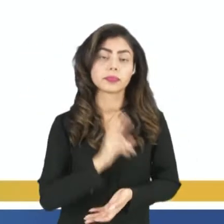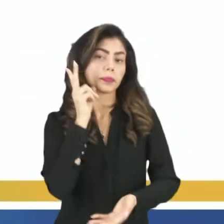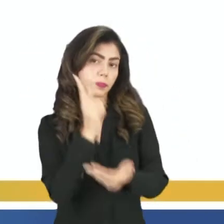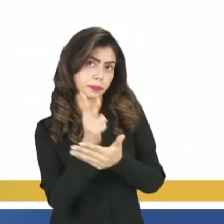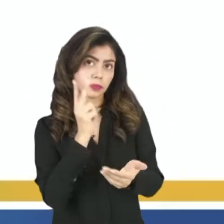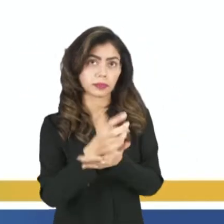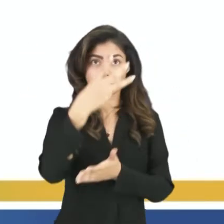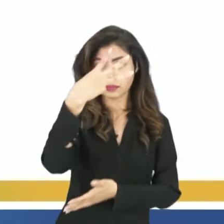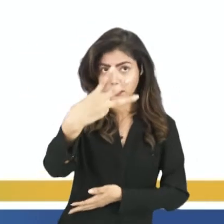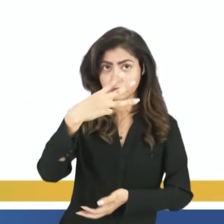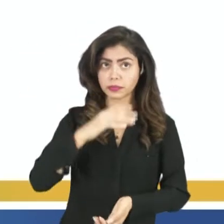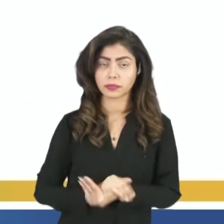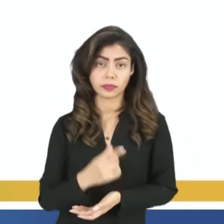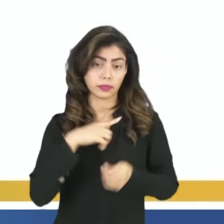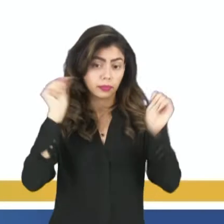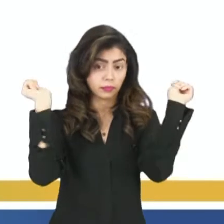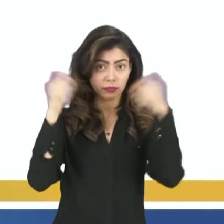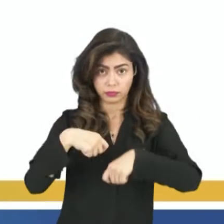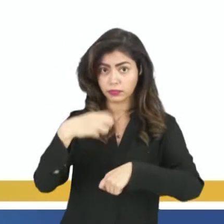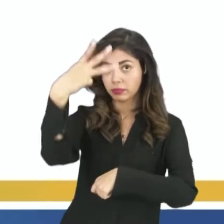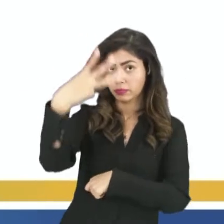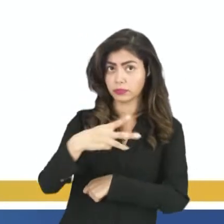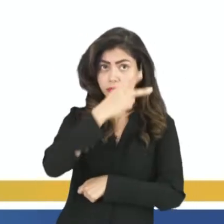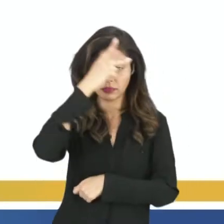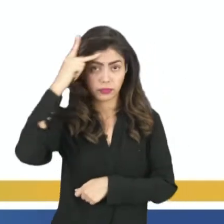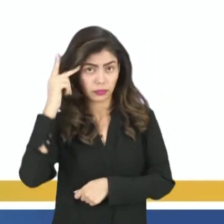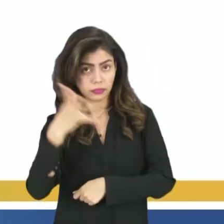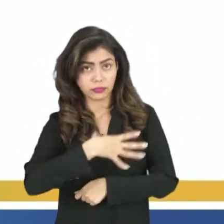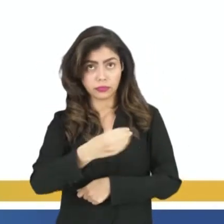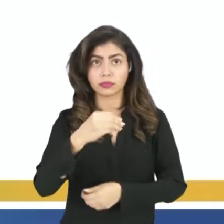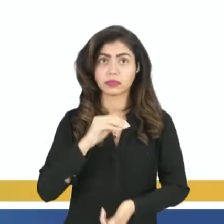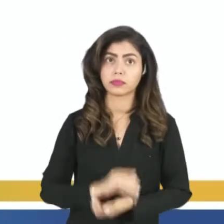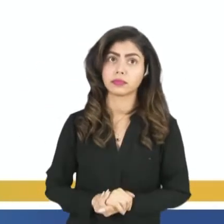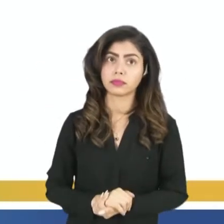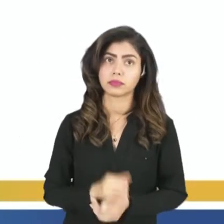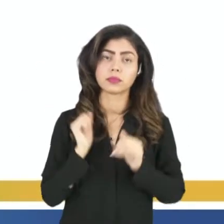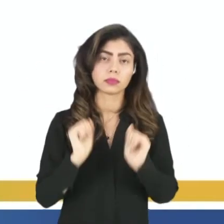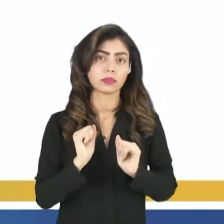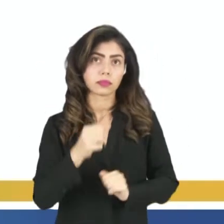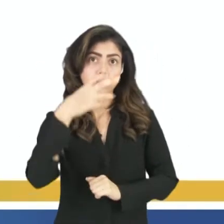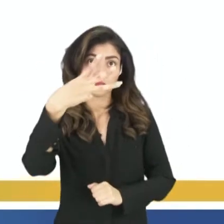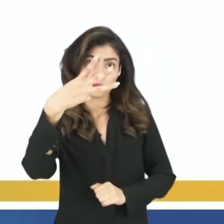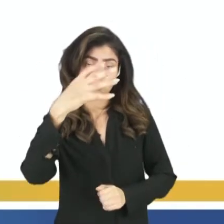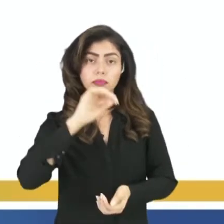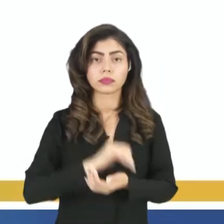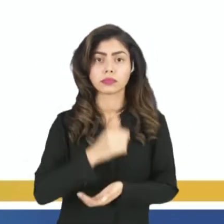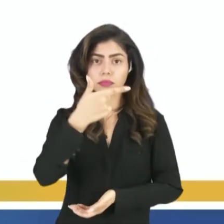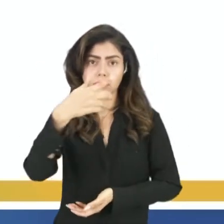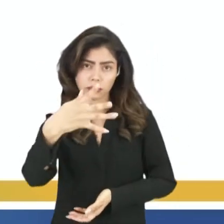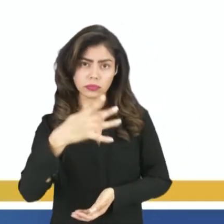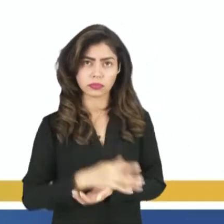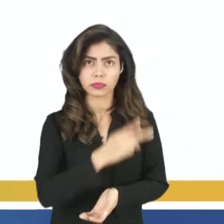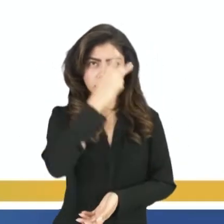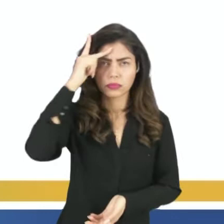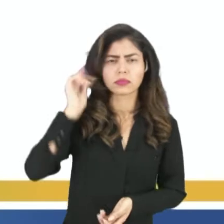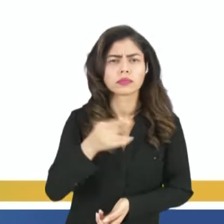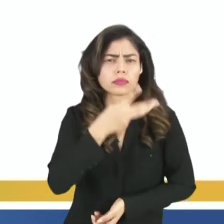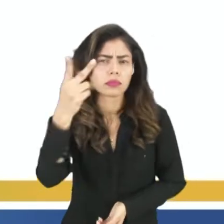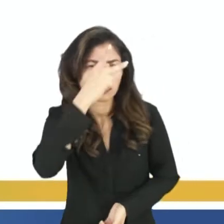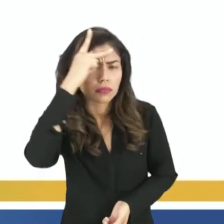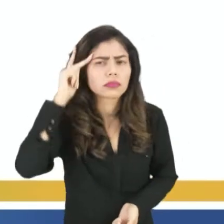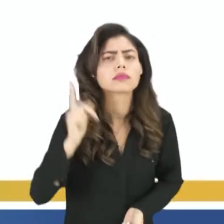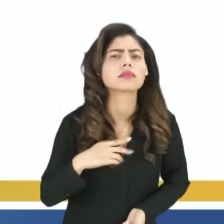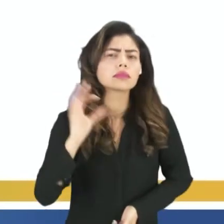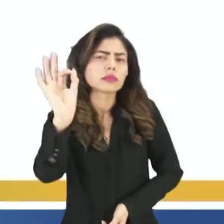para 3. Quem possui 3 filhos são 24. 24 pessoas possuem 3 filhos. Ora, mas quantos por cento